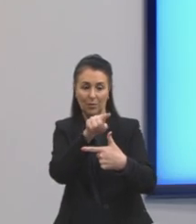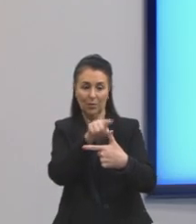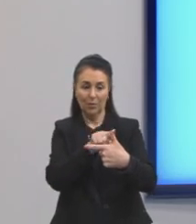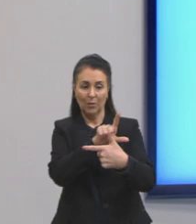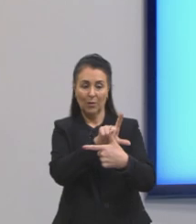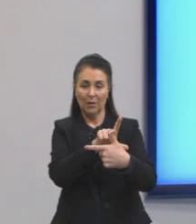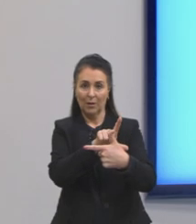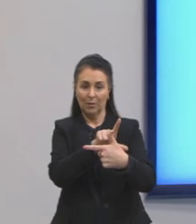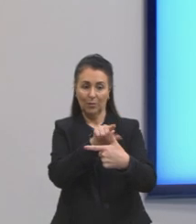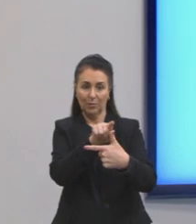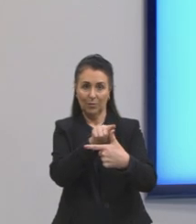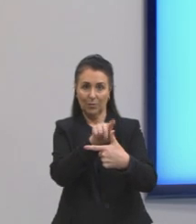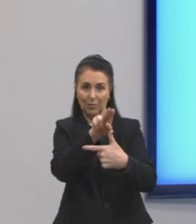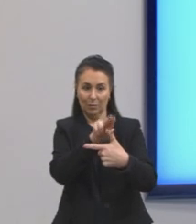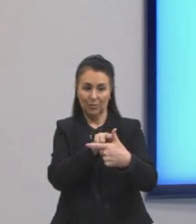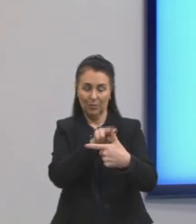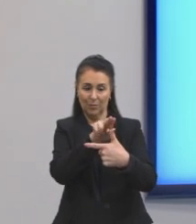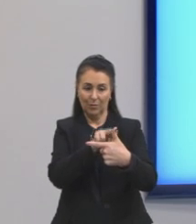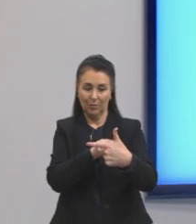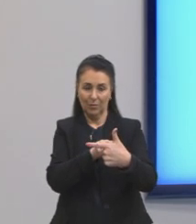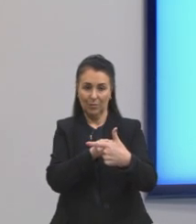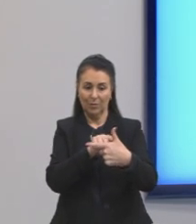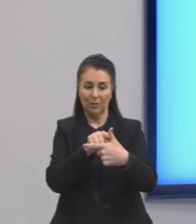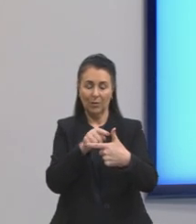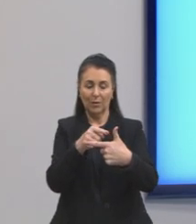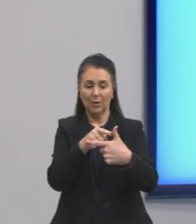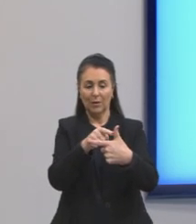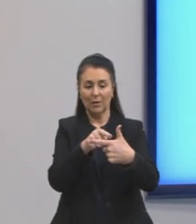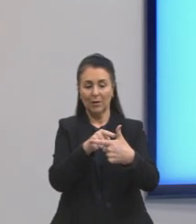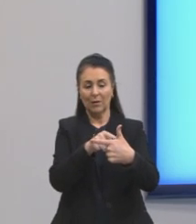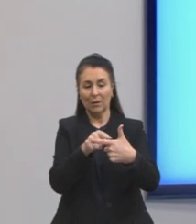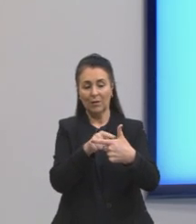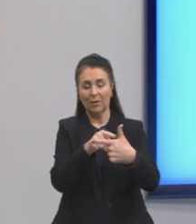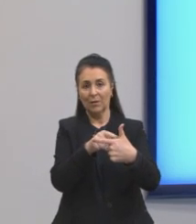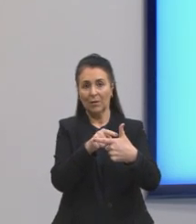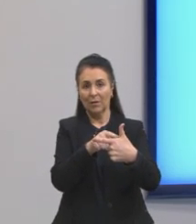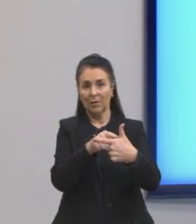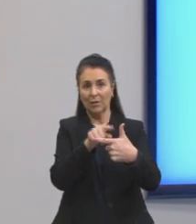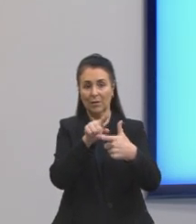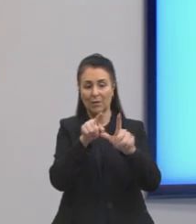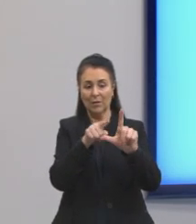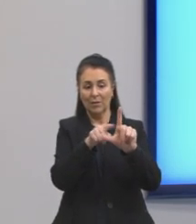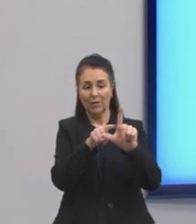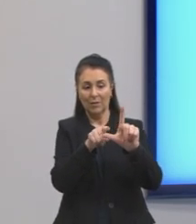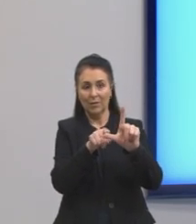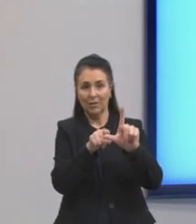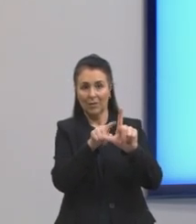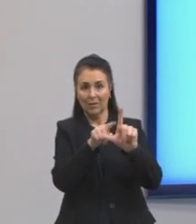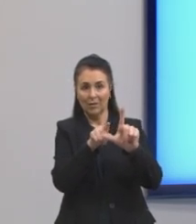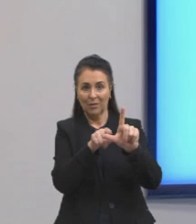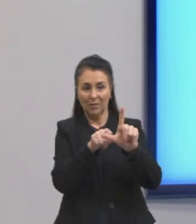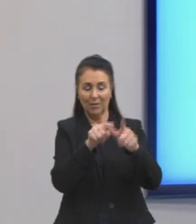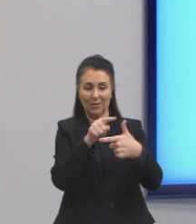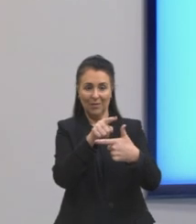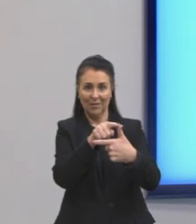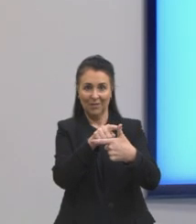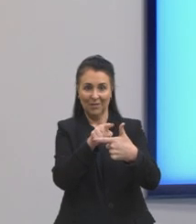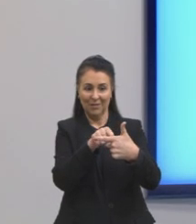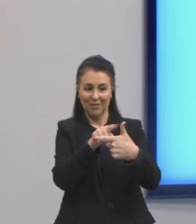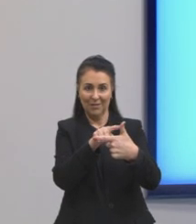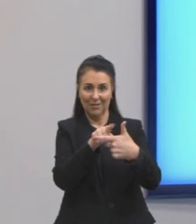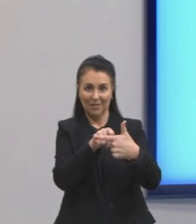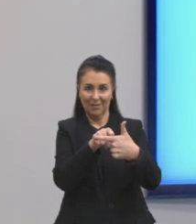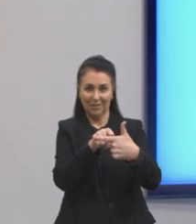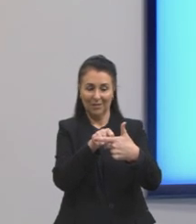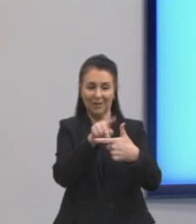lados que compõem o que encostam nesse ângulo reto nesse ângulo de 90 graus formam os catetos certo ficar